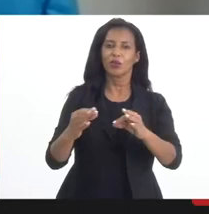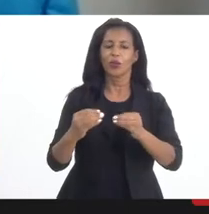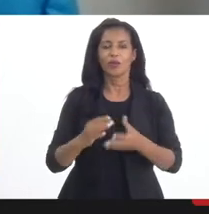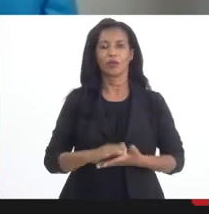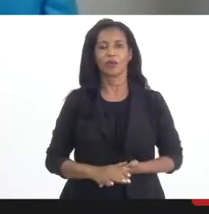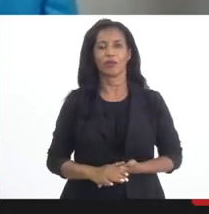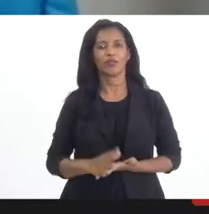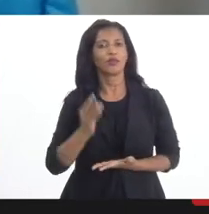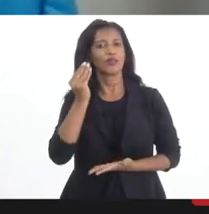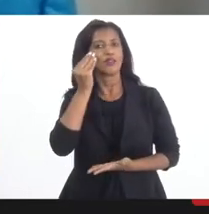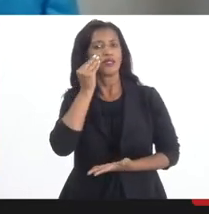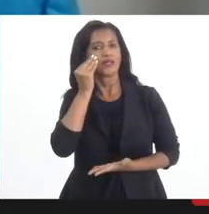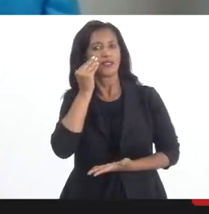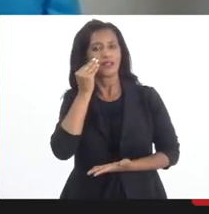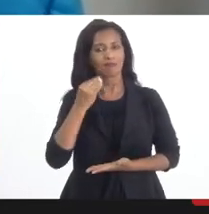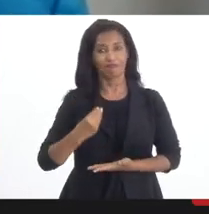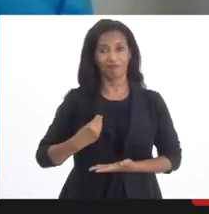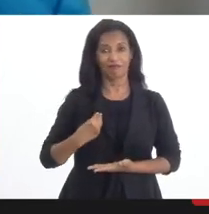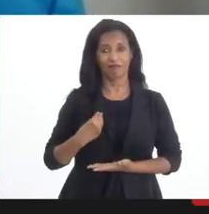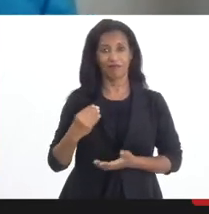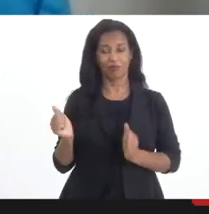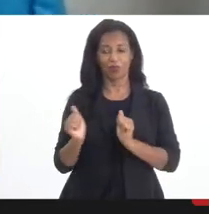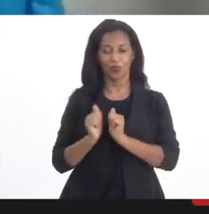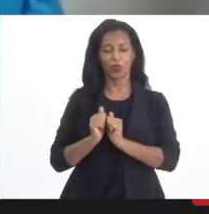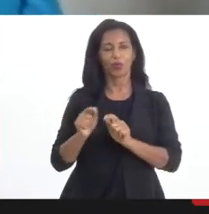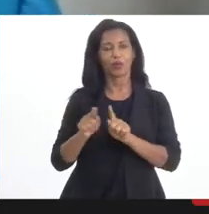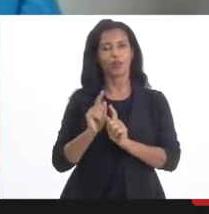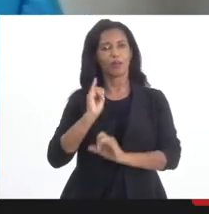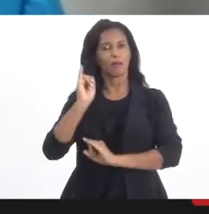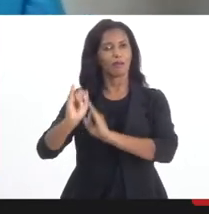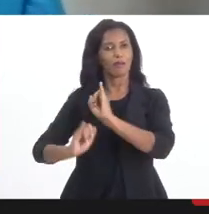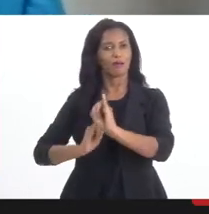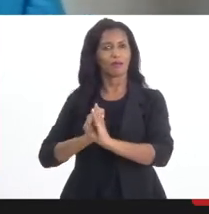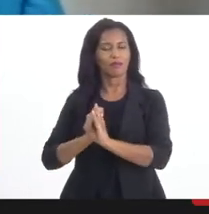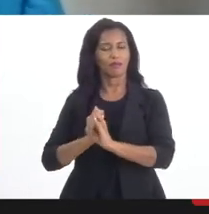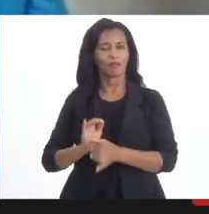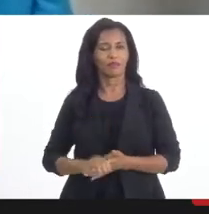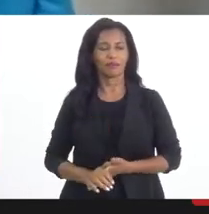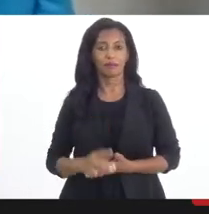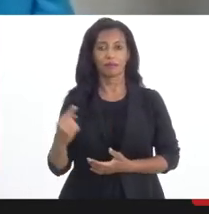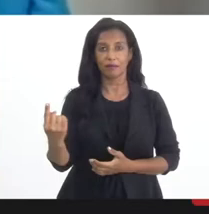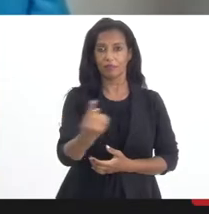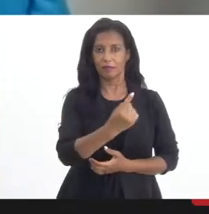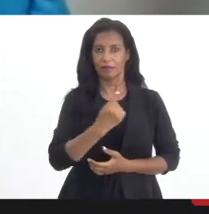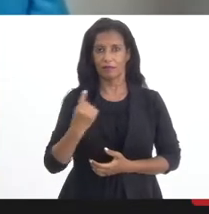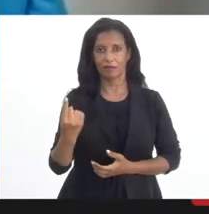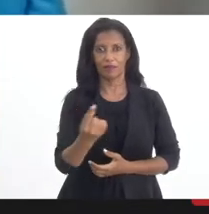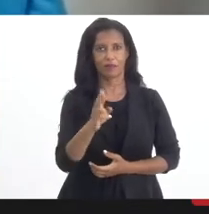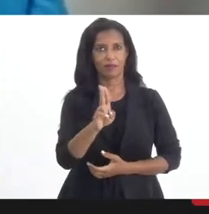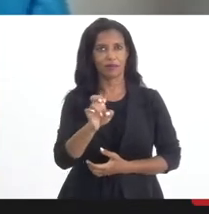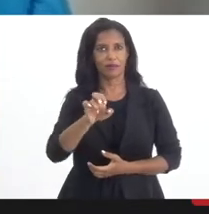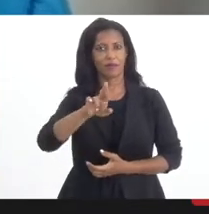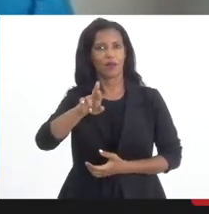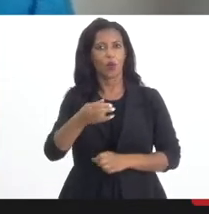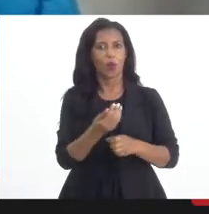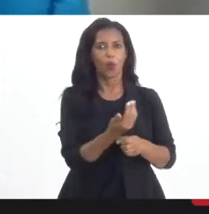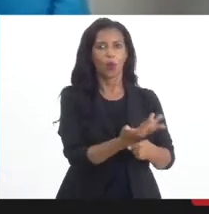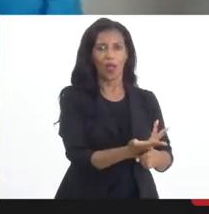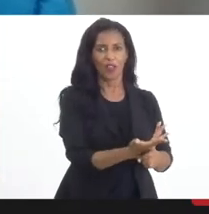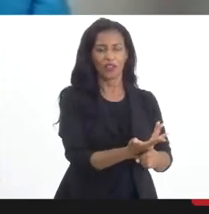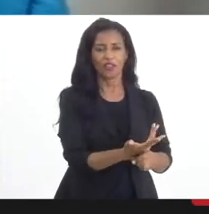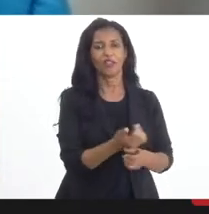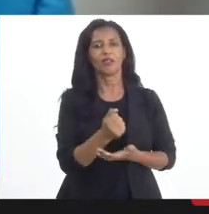presentes que nos assistem presencialmente e pela internet. Para nós da UERJ, foi uma honra muito